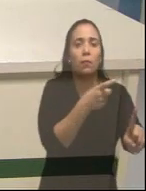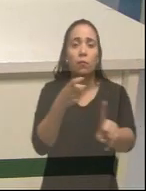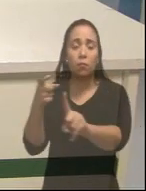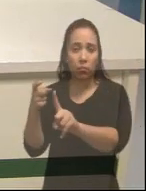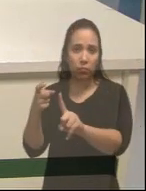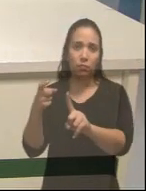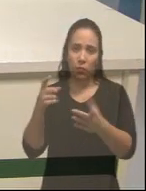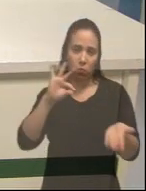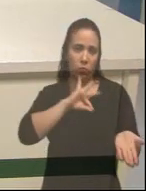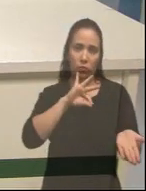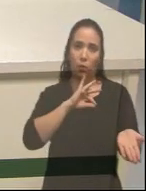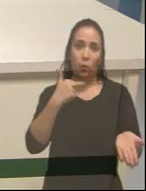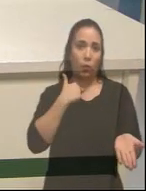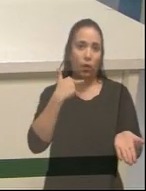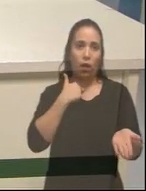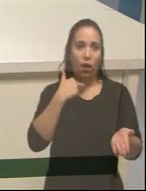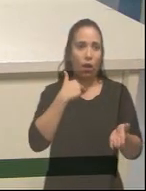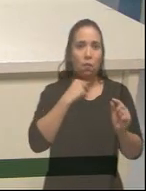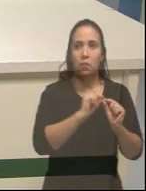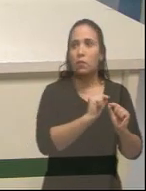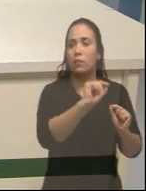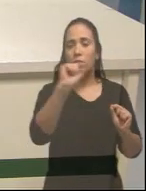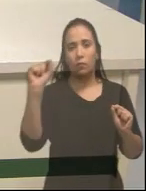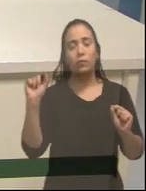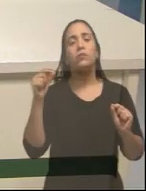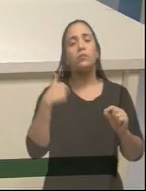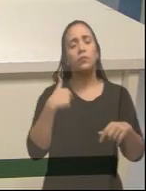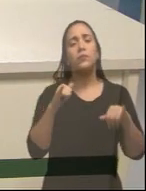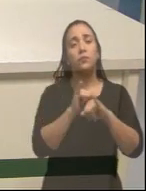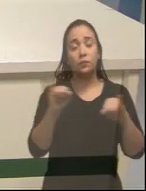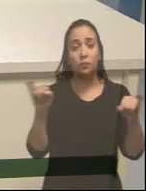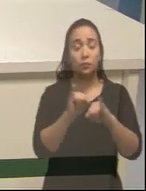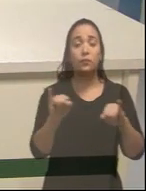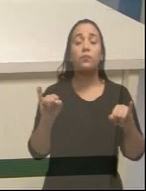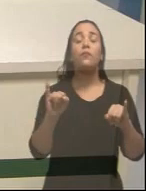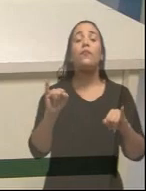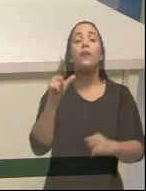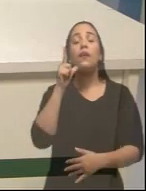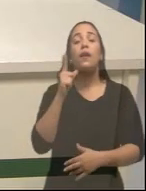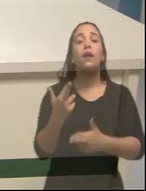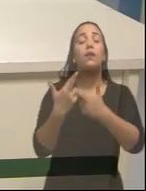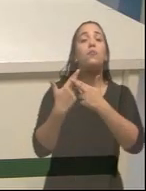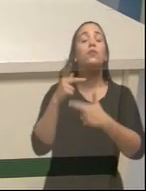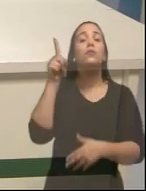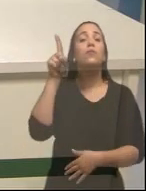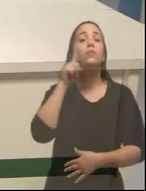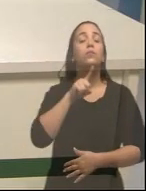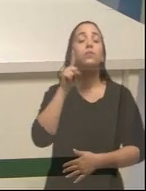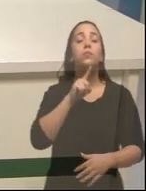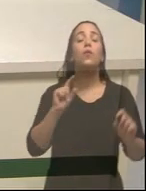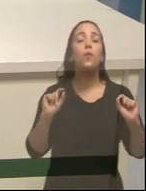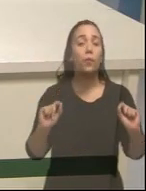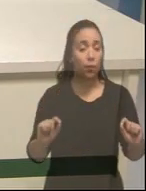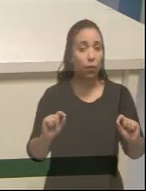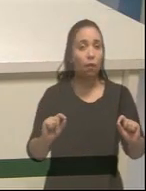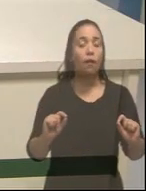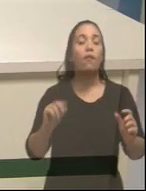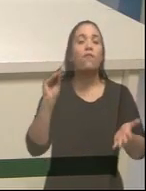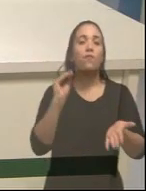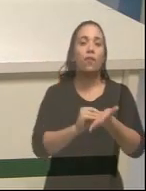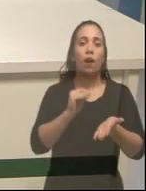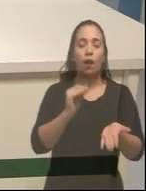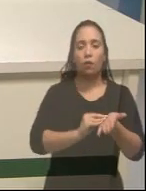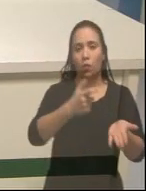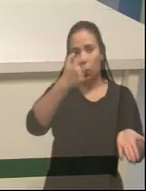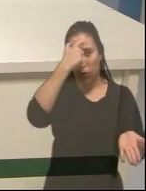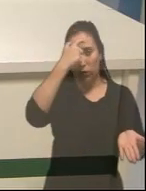gente pode responsabilizar, eu digo isso no blog, o que a gente pode responsabilizar, no caso dos Estados Unidos, a gente pode responsabilizar a